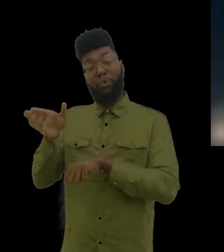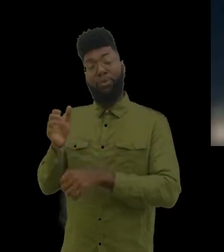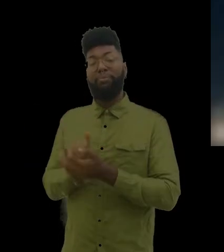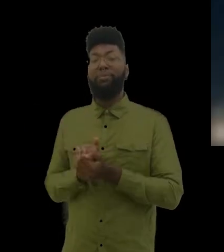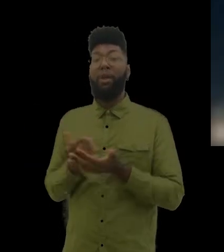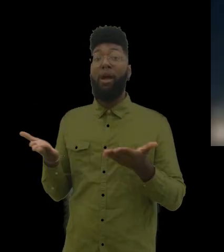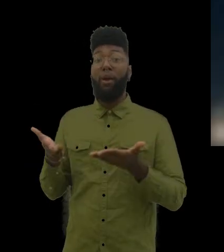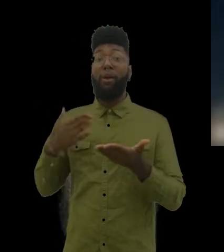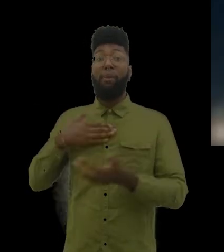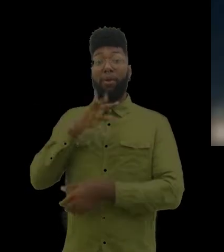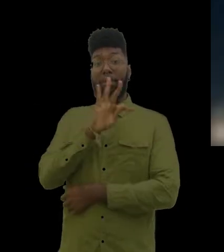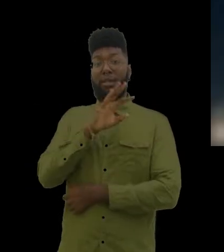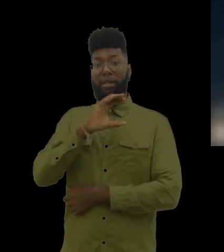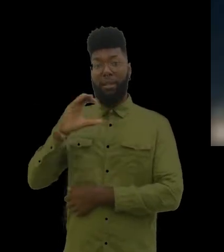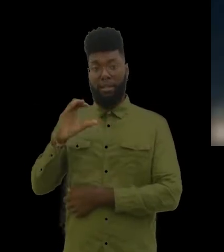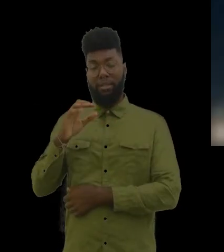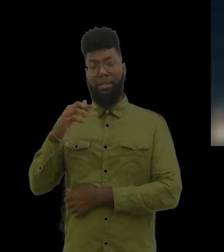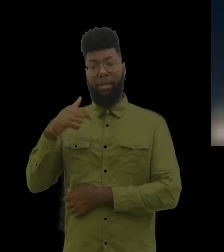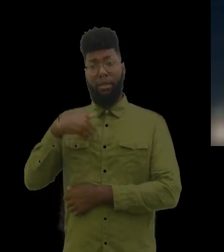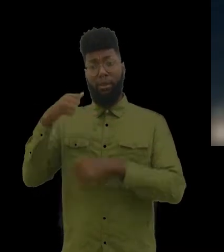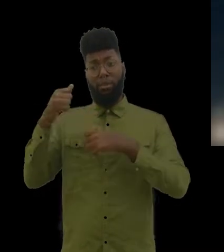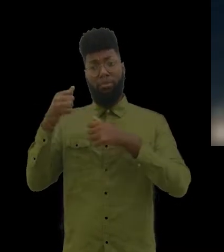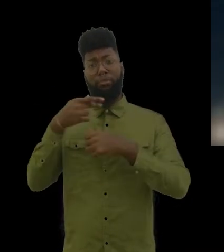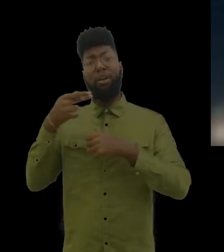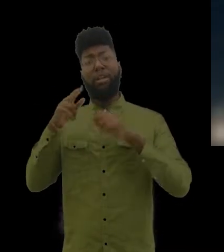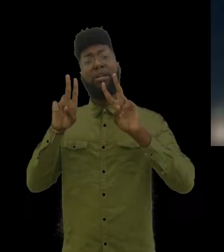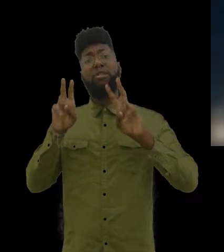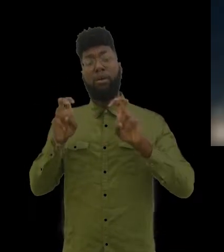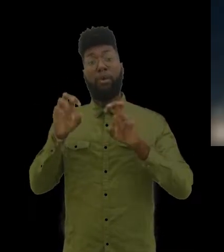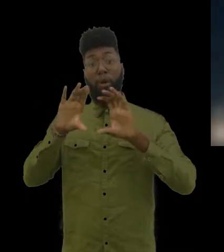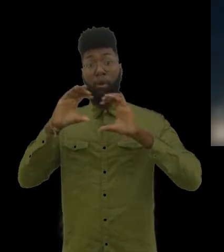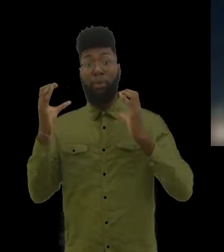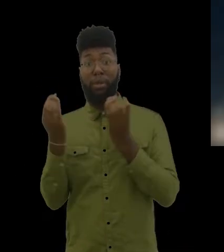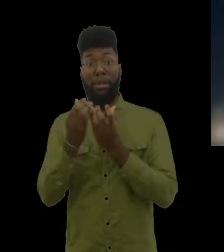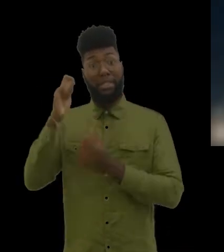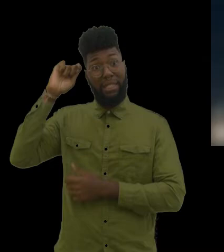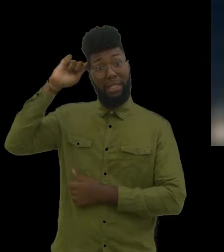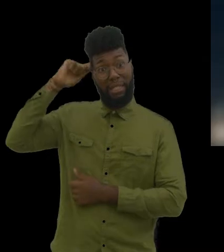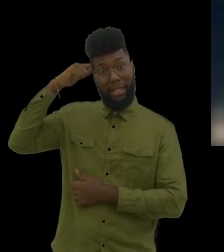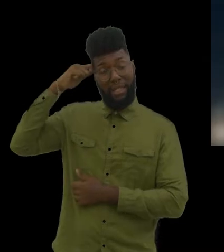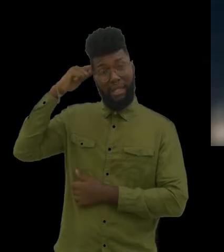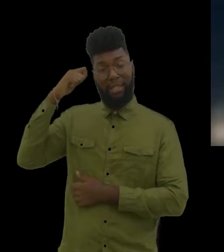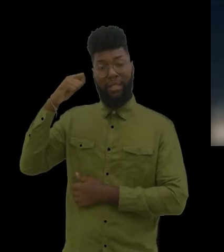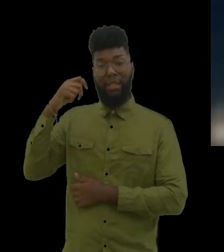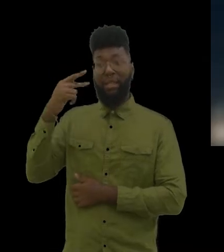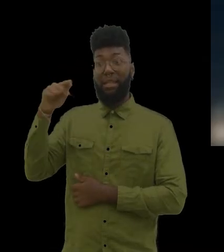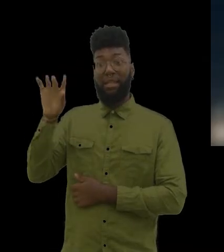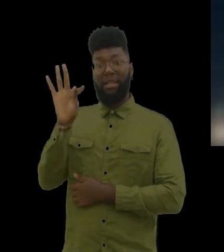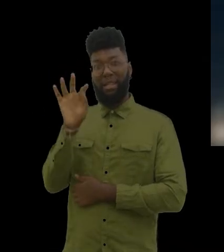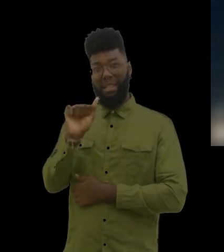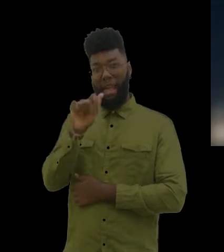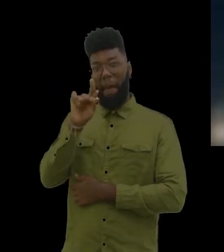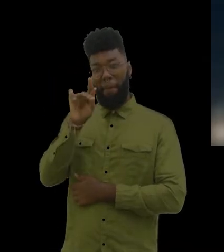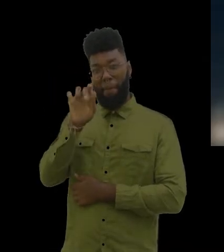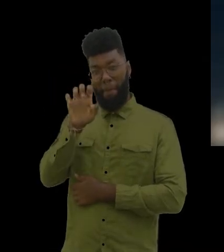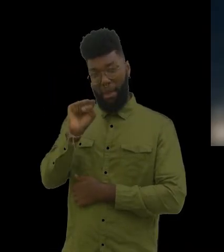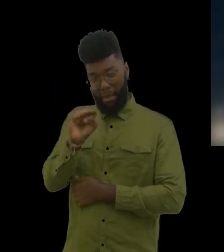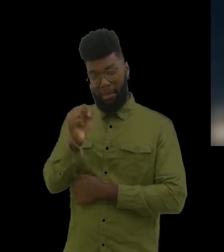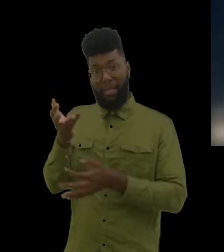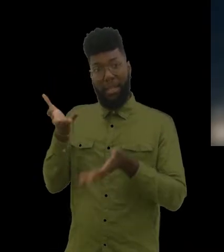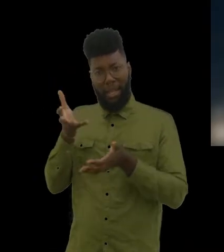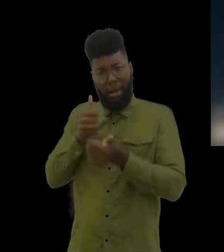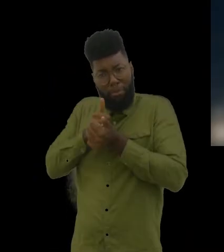uma comunidade negra. Eu vou fazer com uma comunidade quilombola lá de TAPS. Então, cada vez mais tentando me aproximar com as